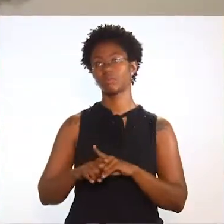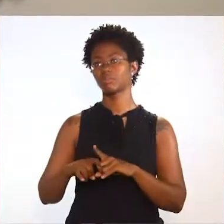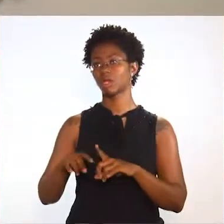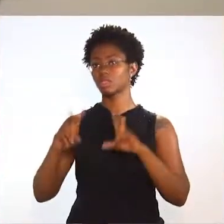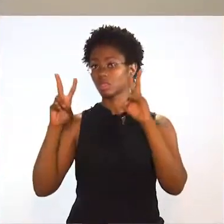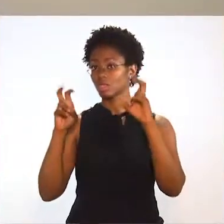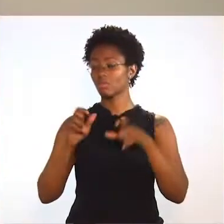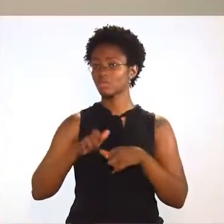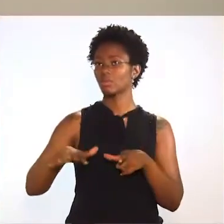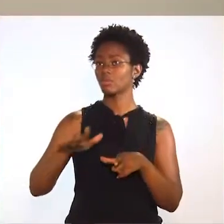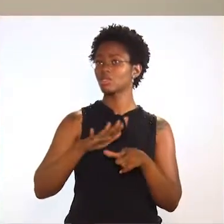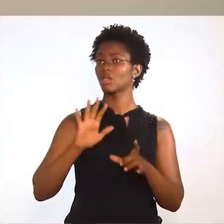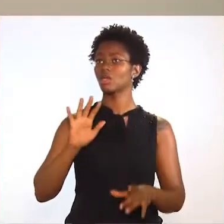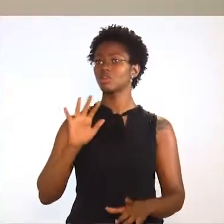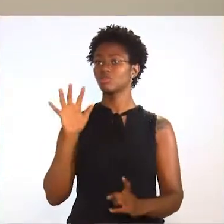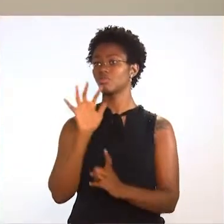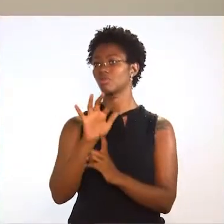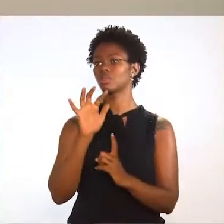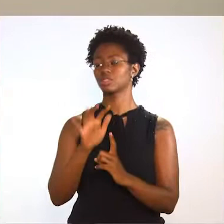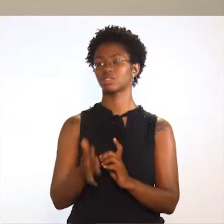também afetam muito nessas questões,